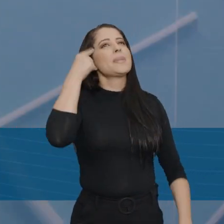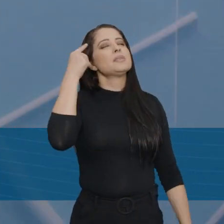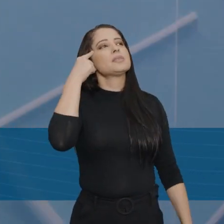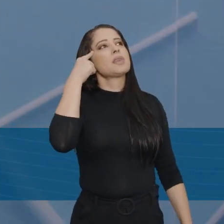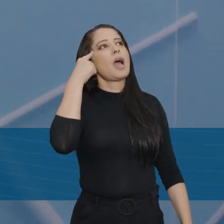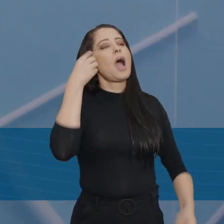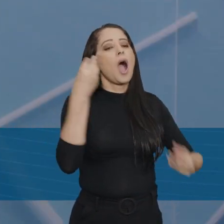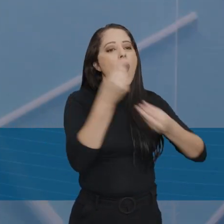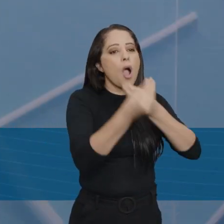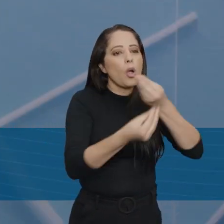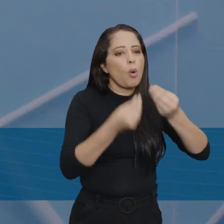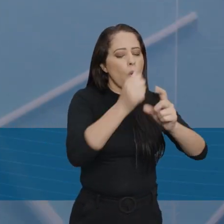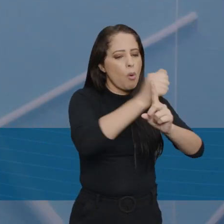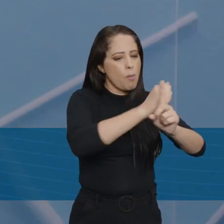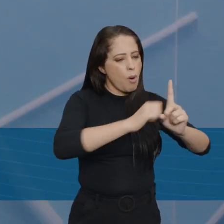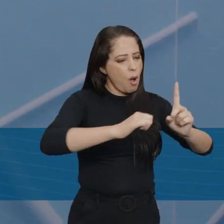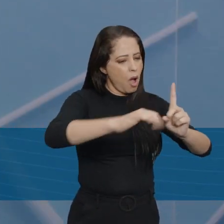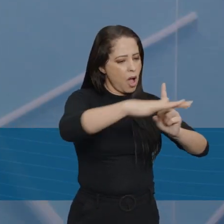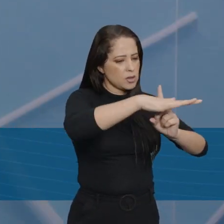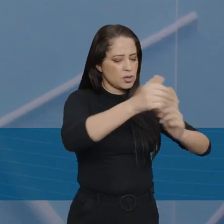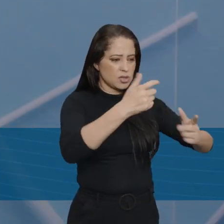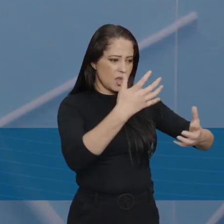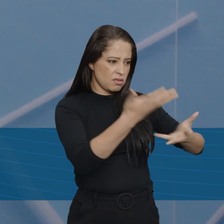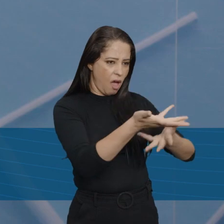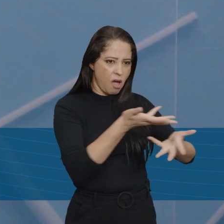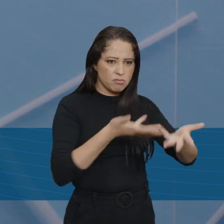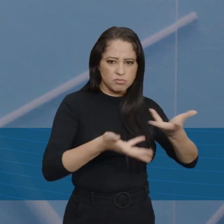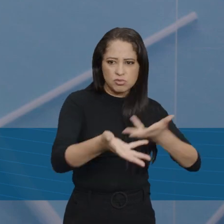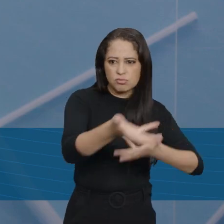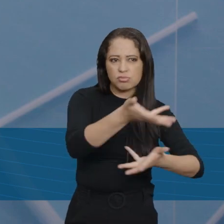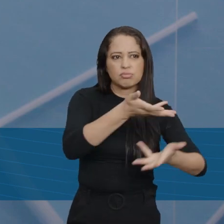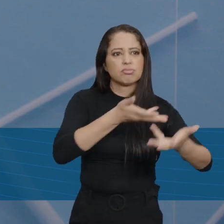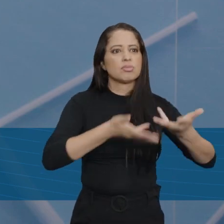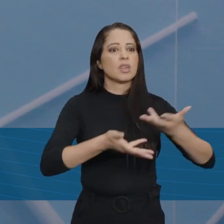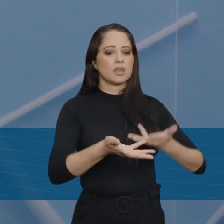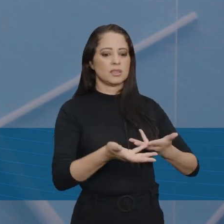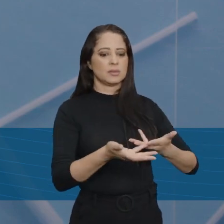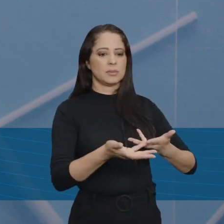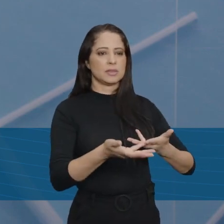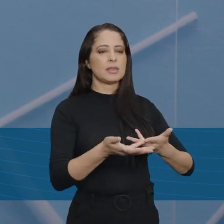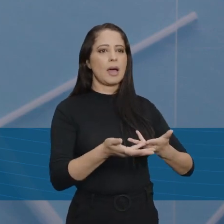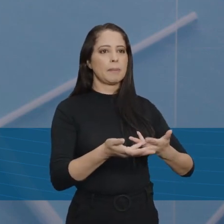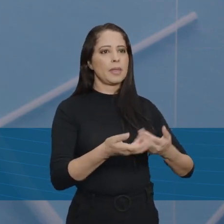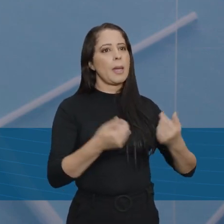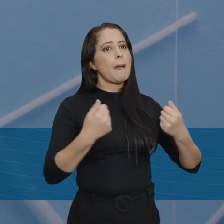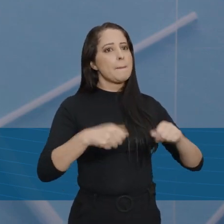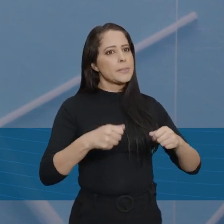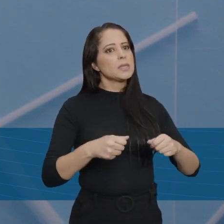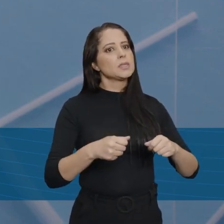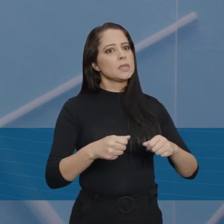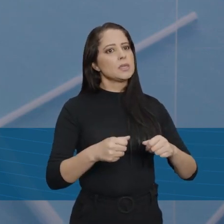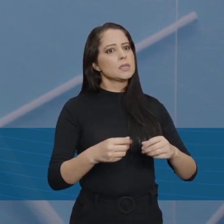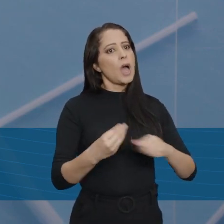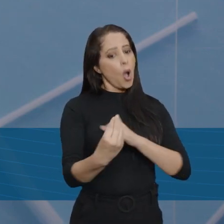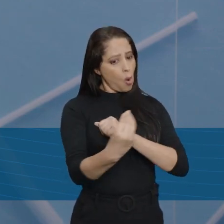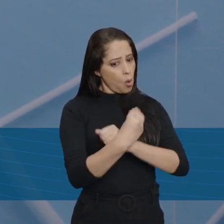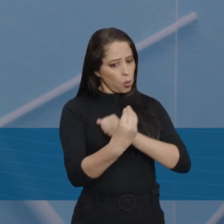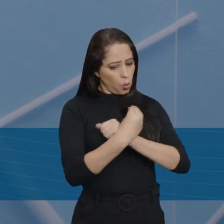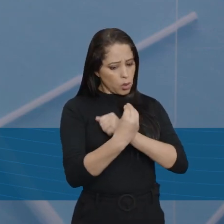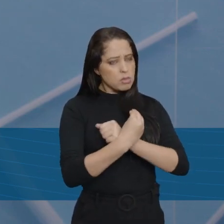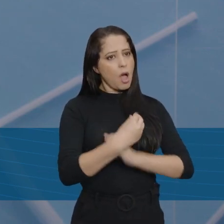vivendo em sociedade, né? Muito preocupados aí com si mesmos, né?